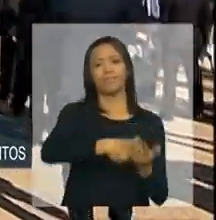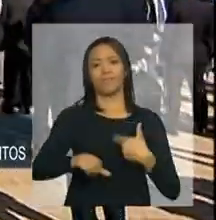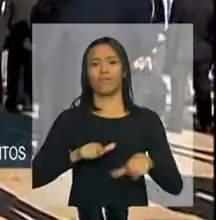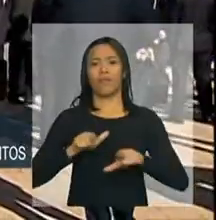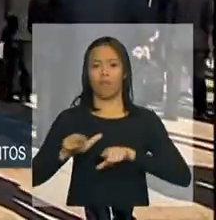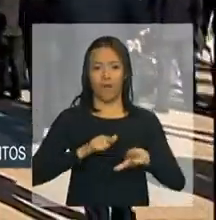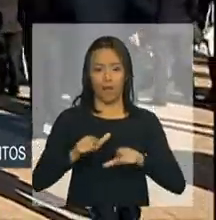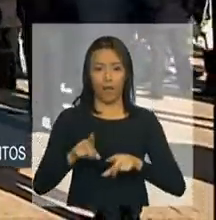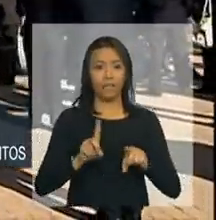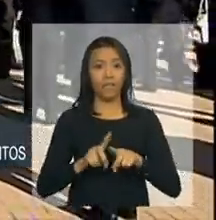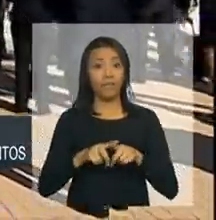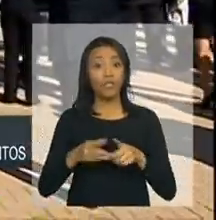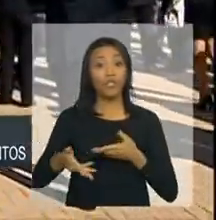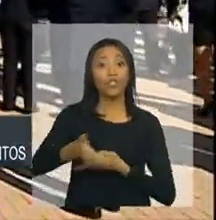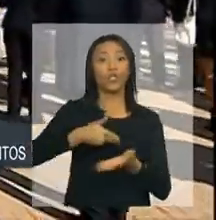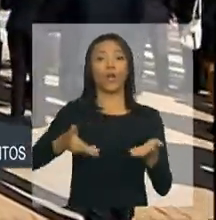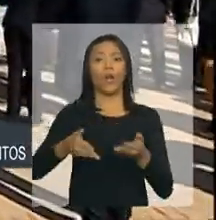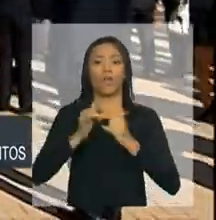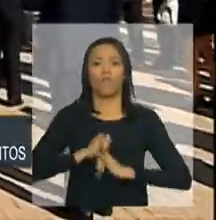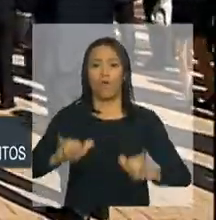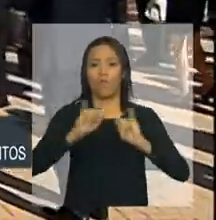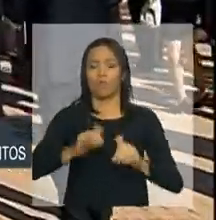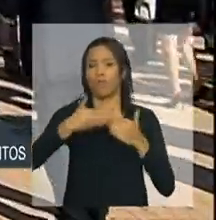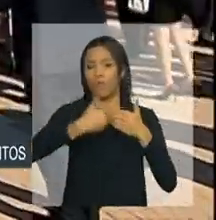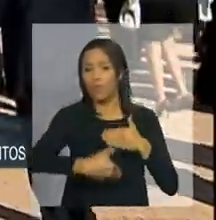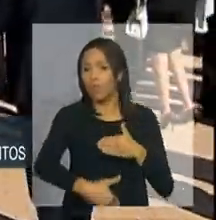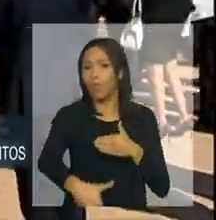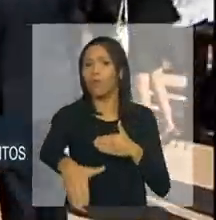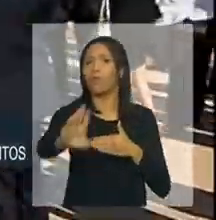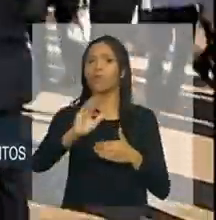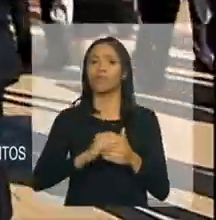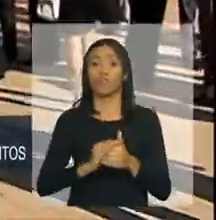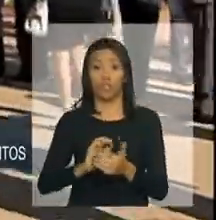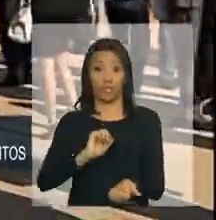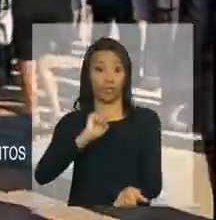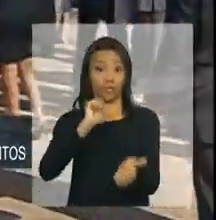gestão das operações durante os eventos